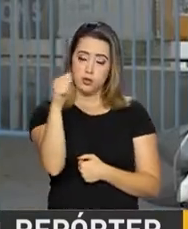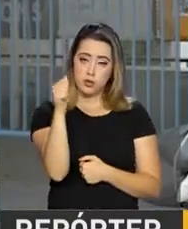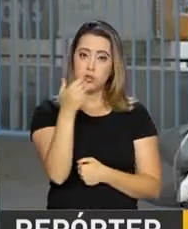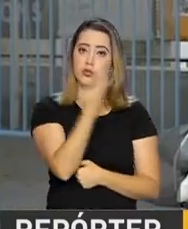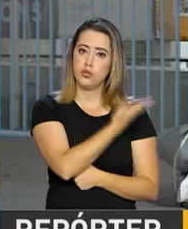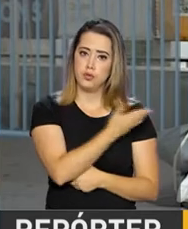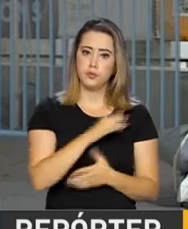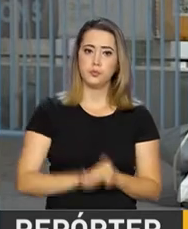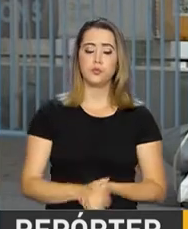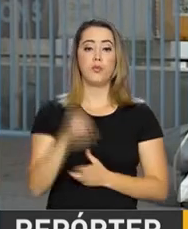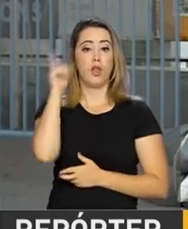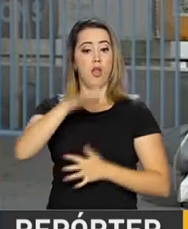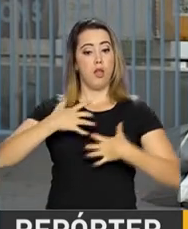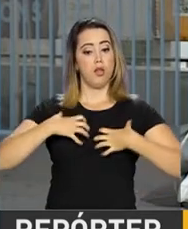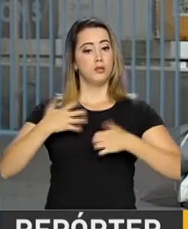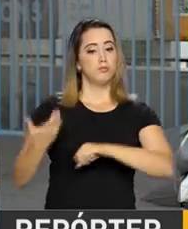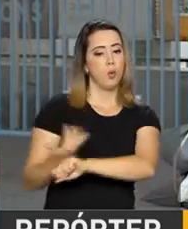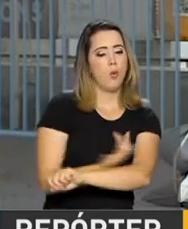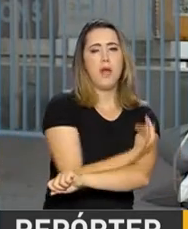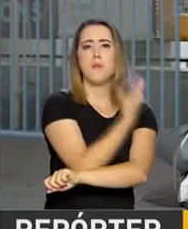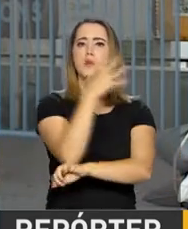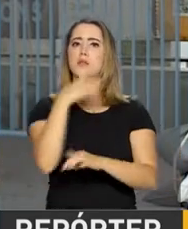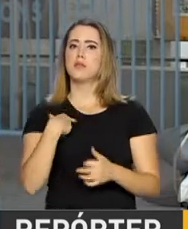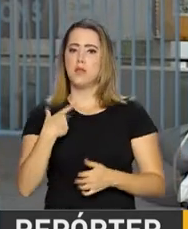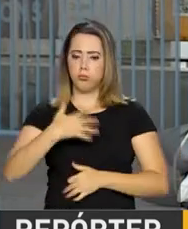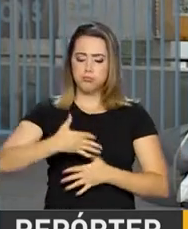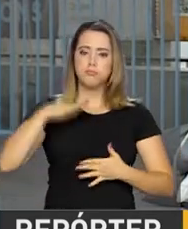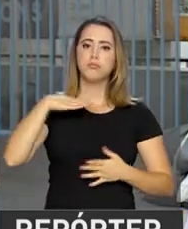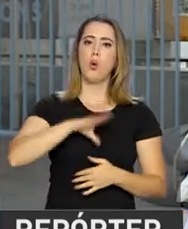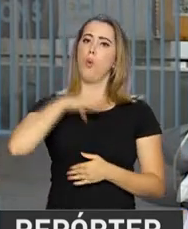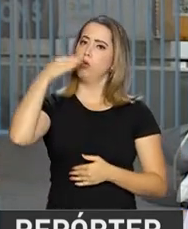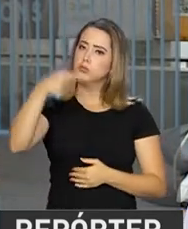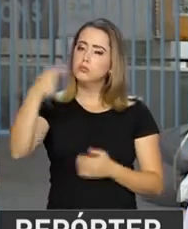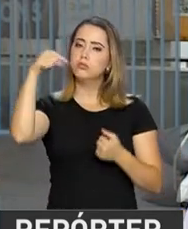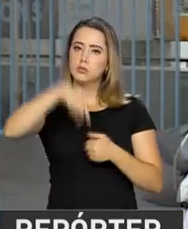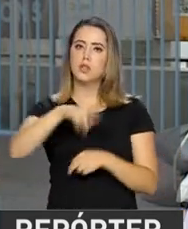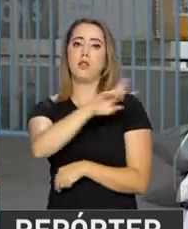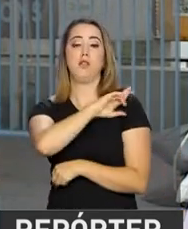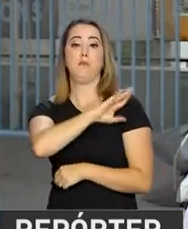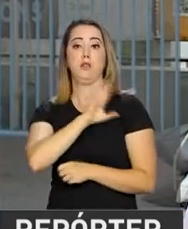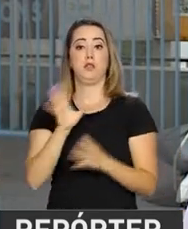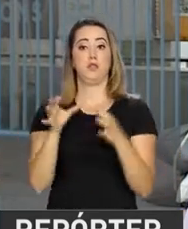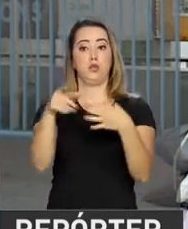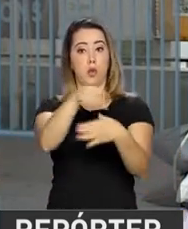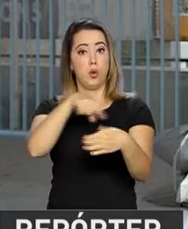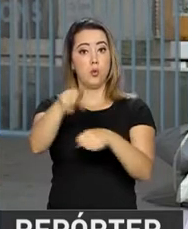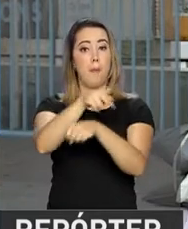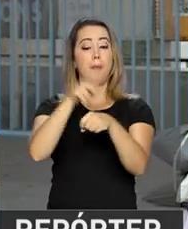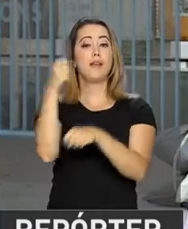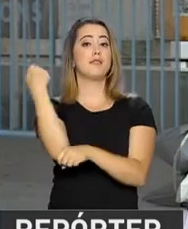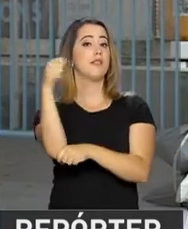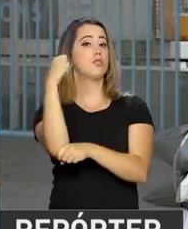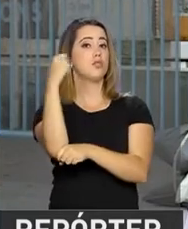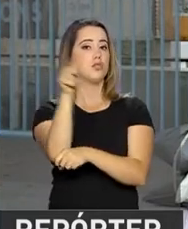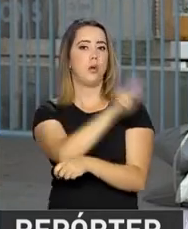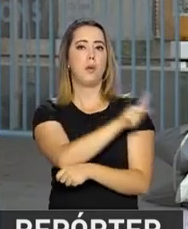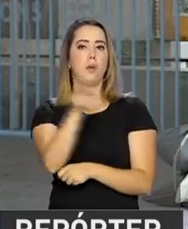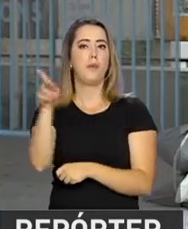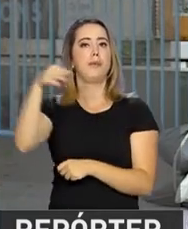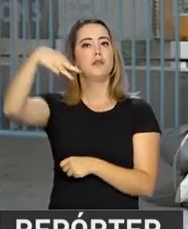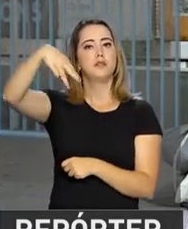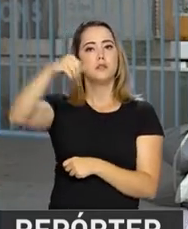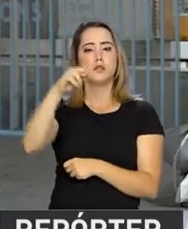é uma honra enorme e uma responsabilidade poder estar aqui representando os argentinos o povo argentino e o presidente